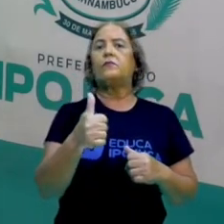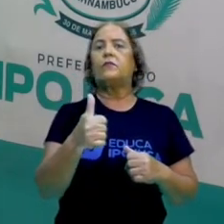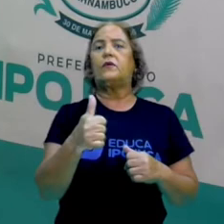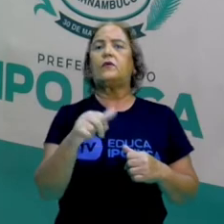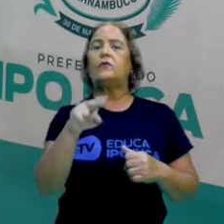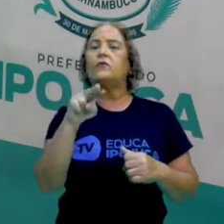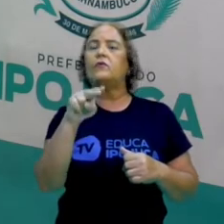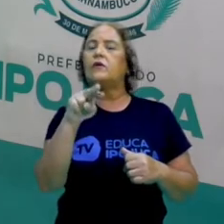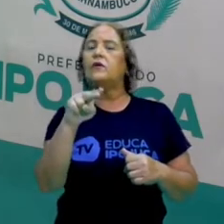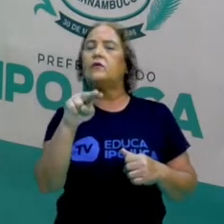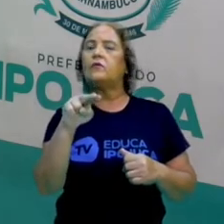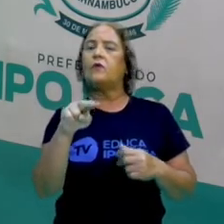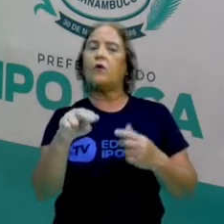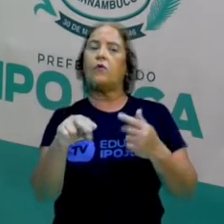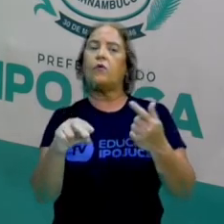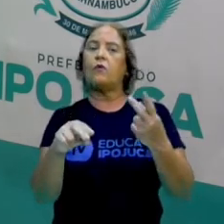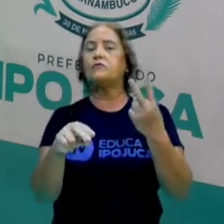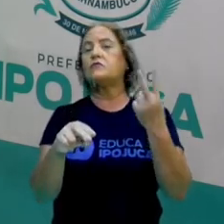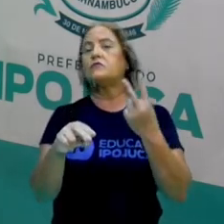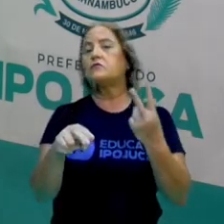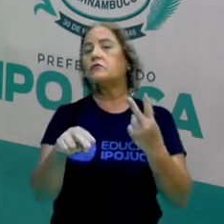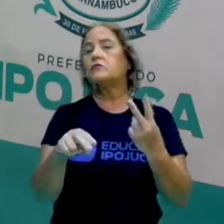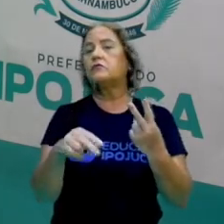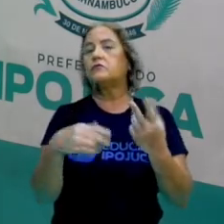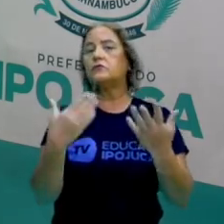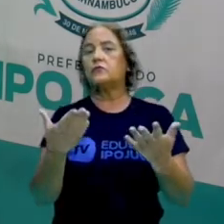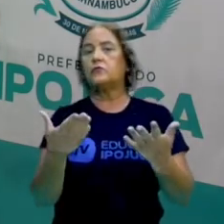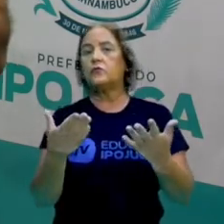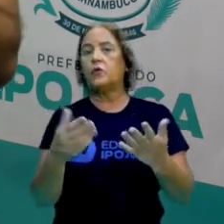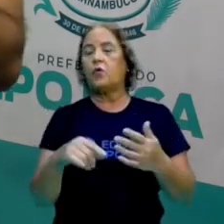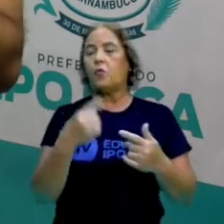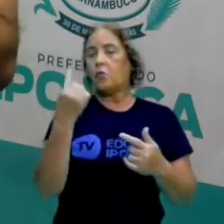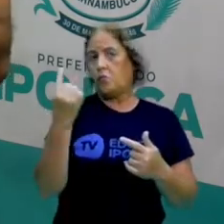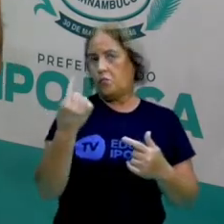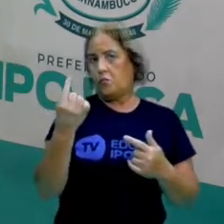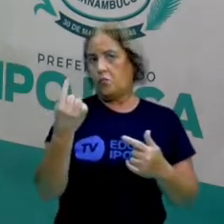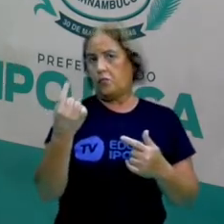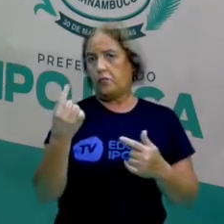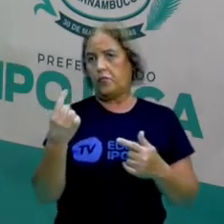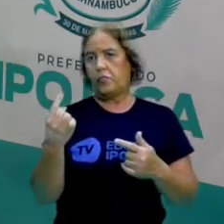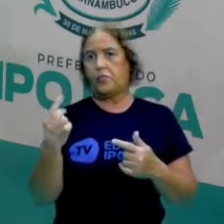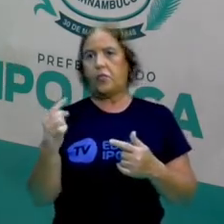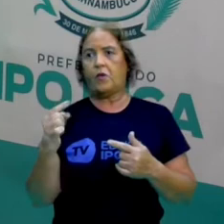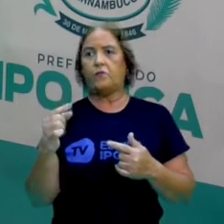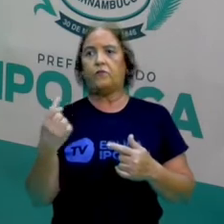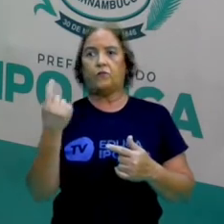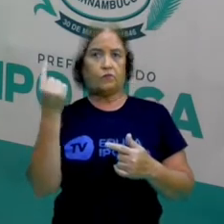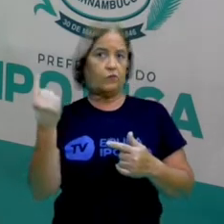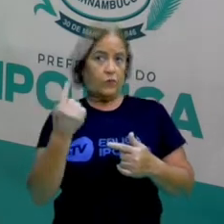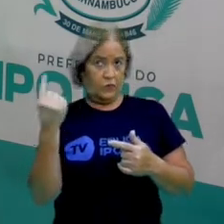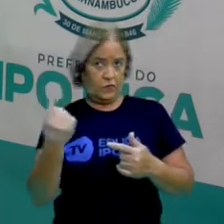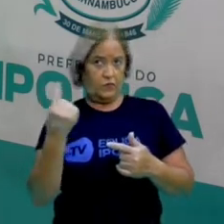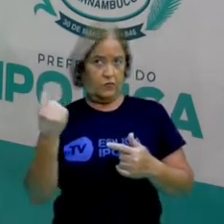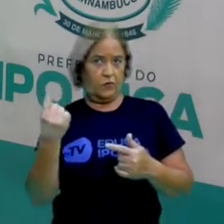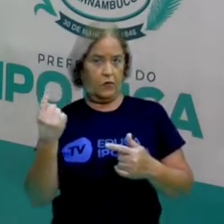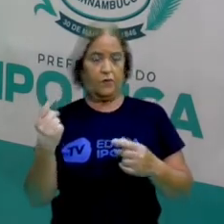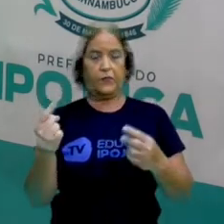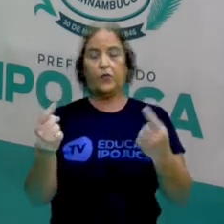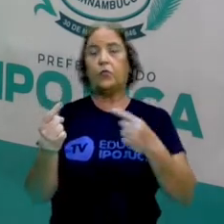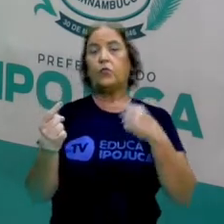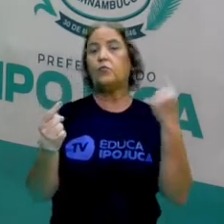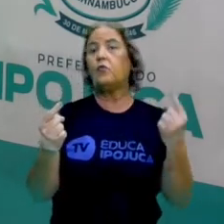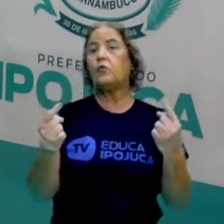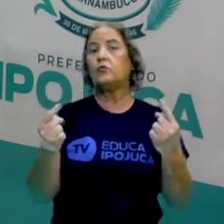os dois têm traduções diferentes, um está no singular e o outro está no plural, como que eu vou saber quando é um